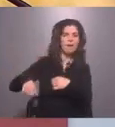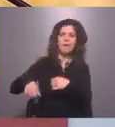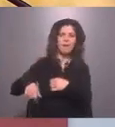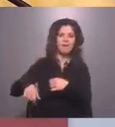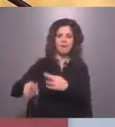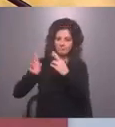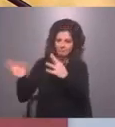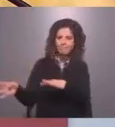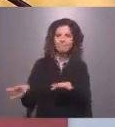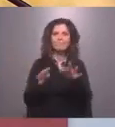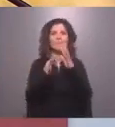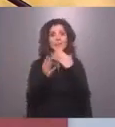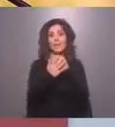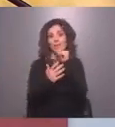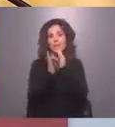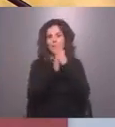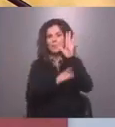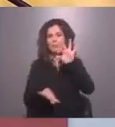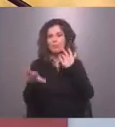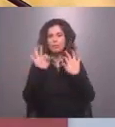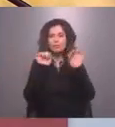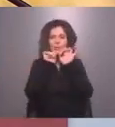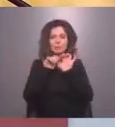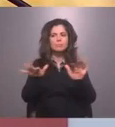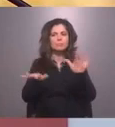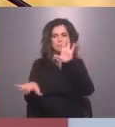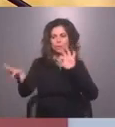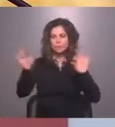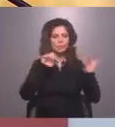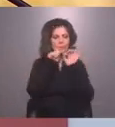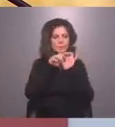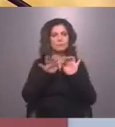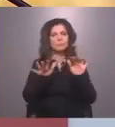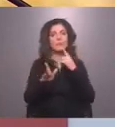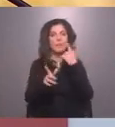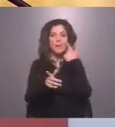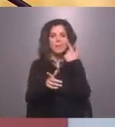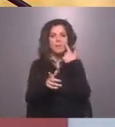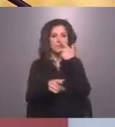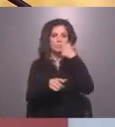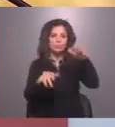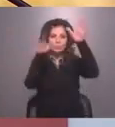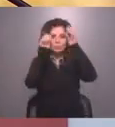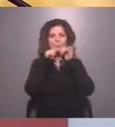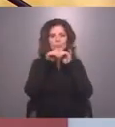envia sem cessar e presta ouvidos às palavras dos